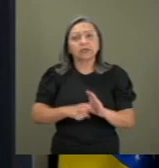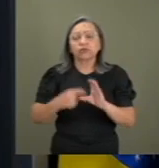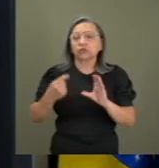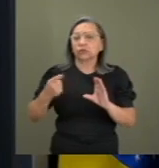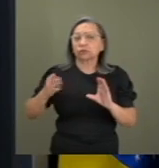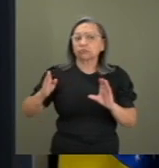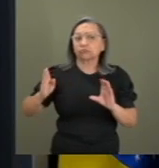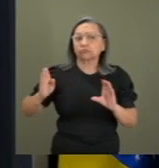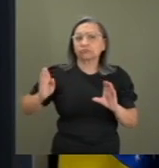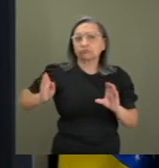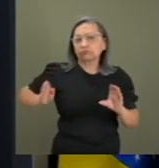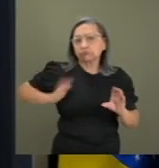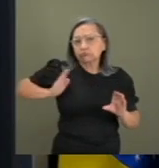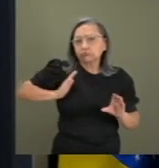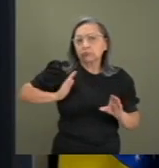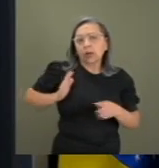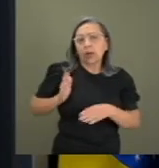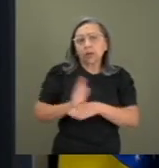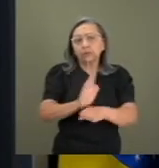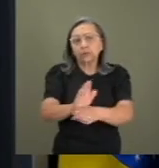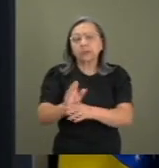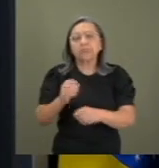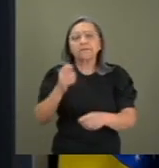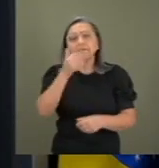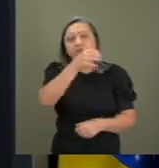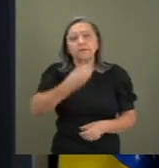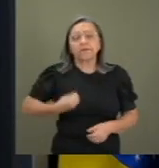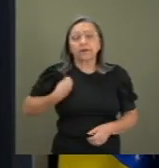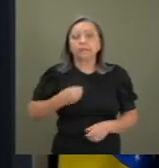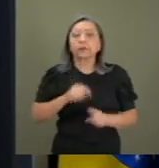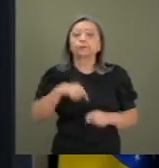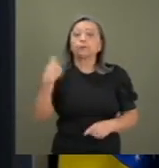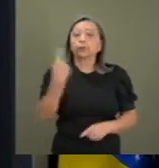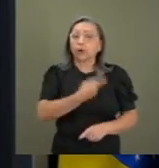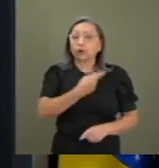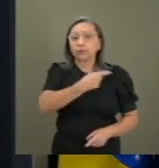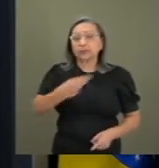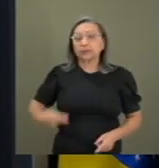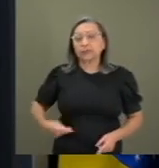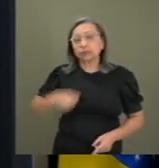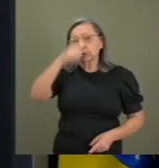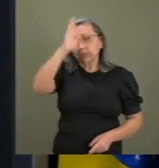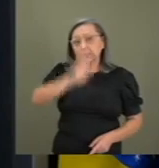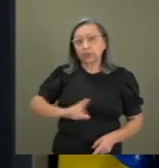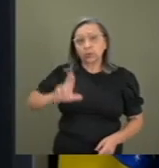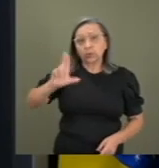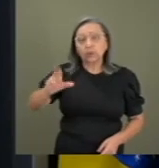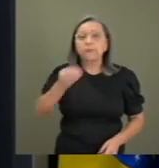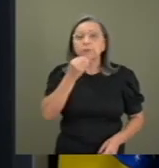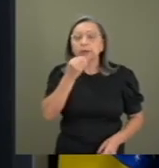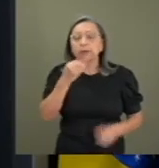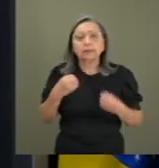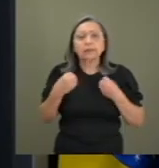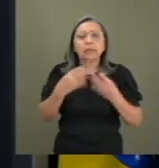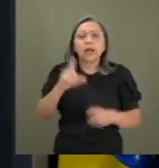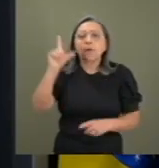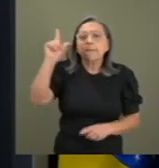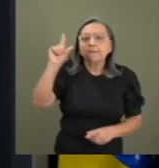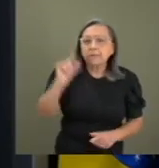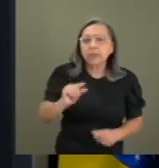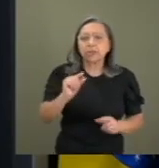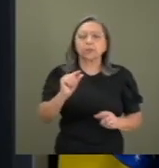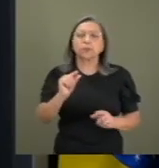mensal do governo para sobreviver, o nosso presidente da República deveria dar o mínimo